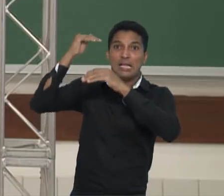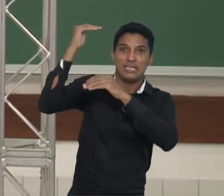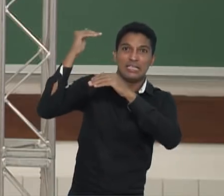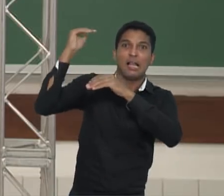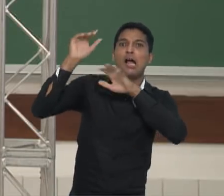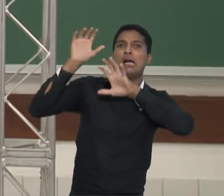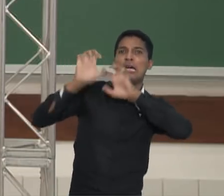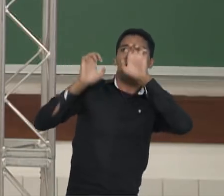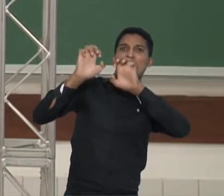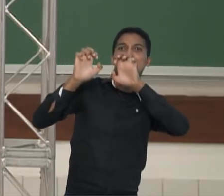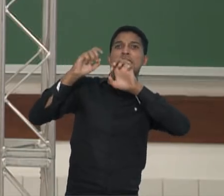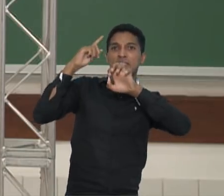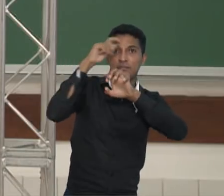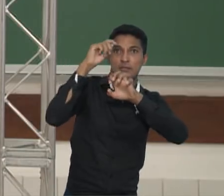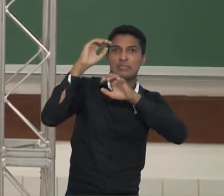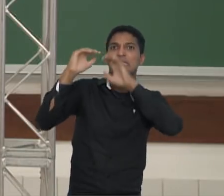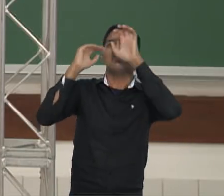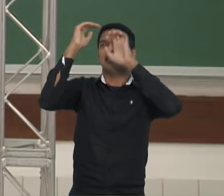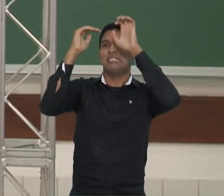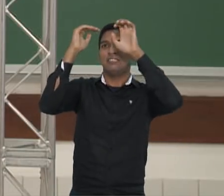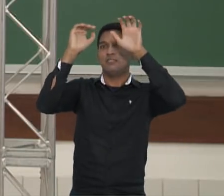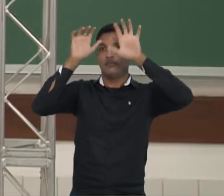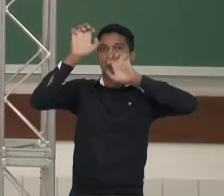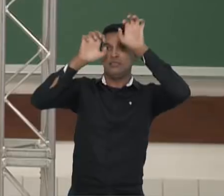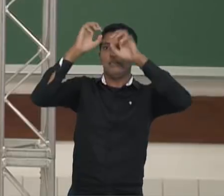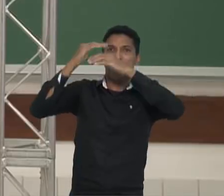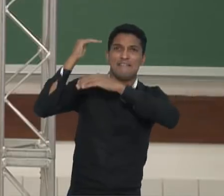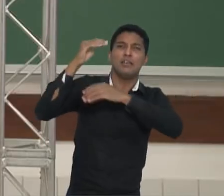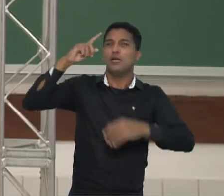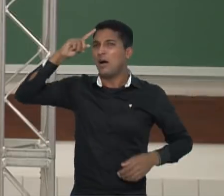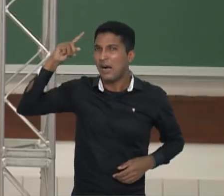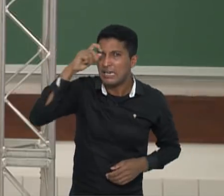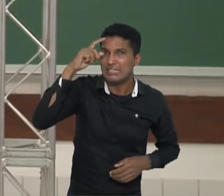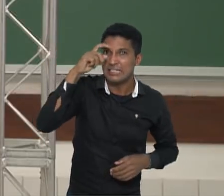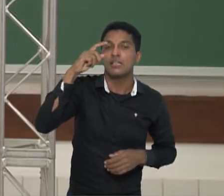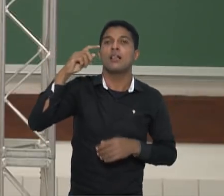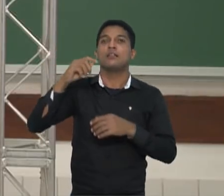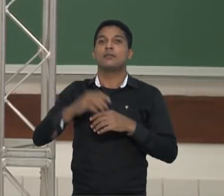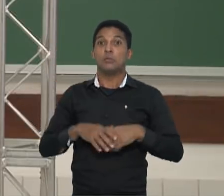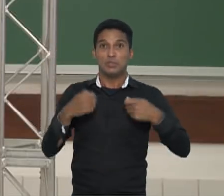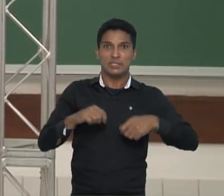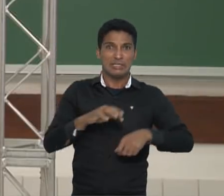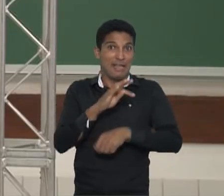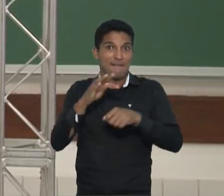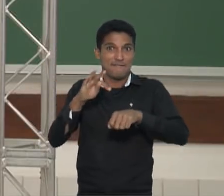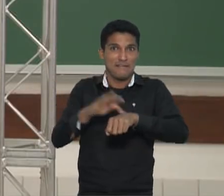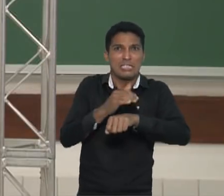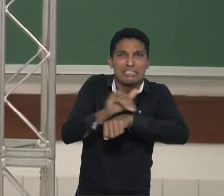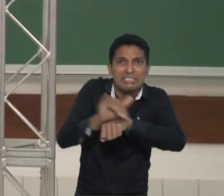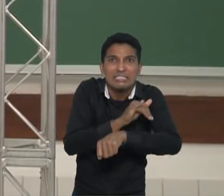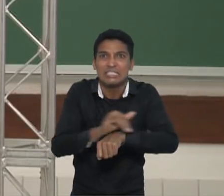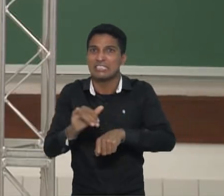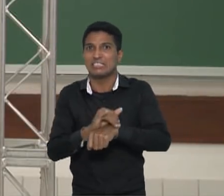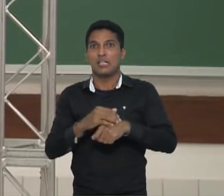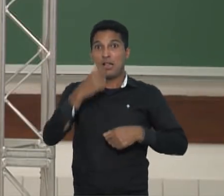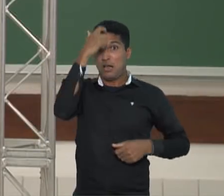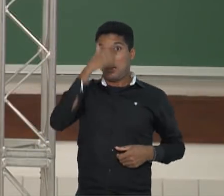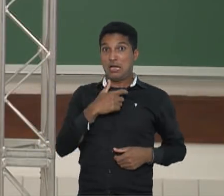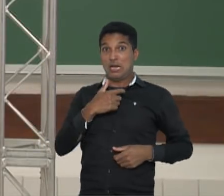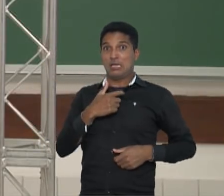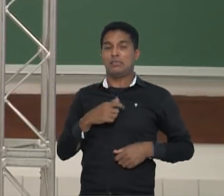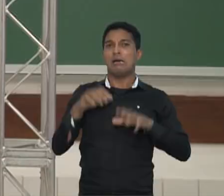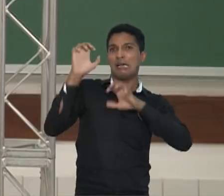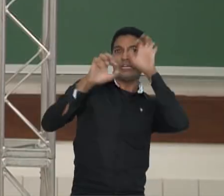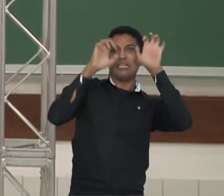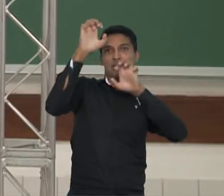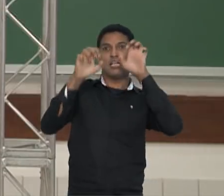a escalada que exige maior habilidade técnica por parte do